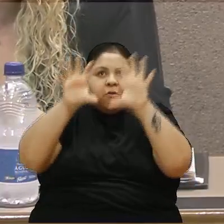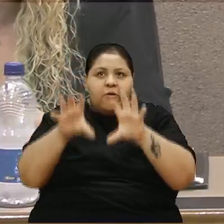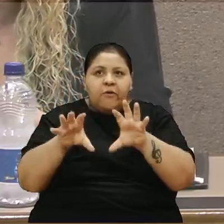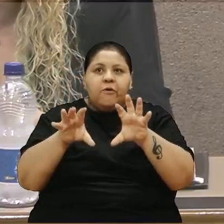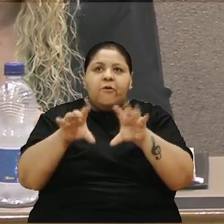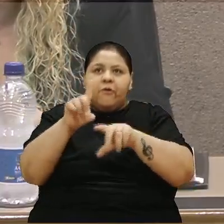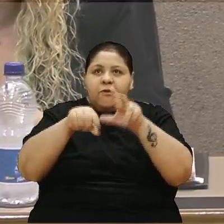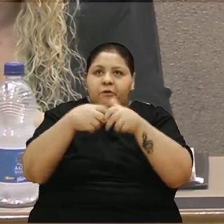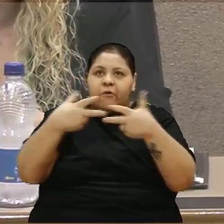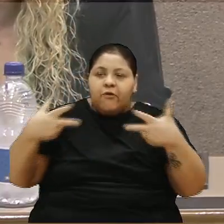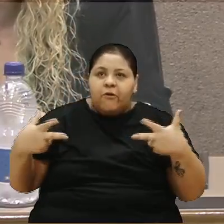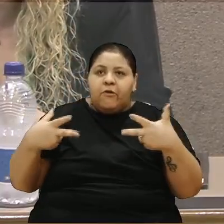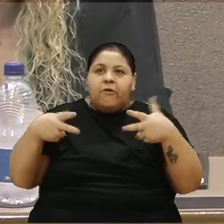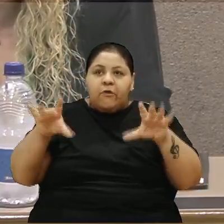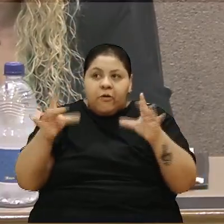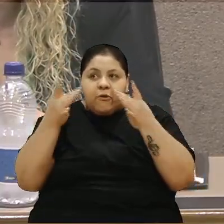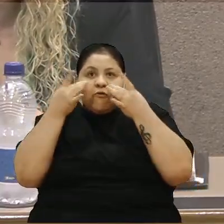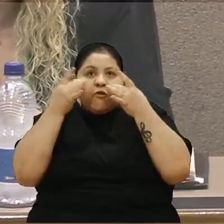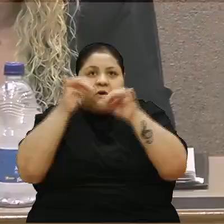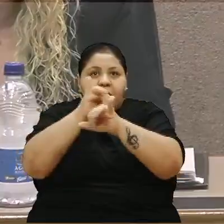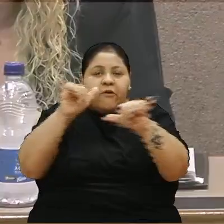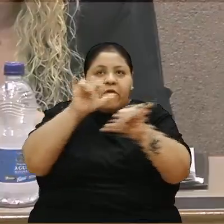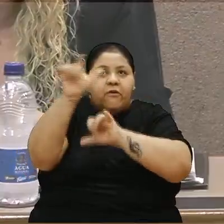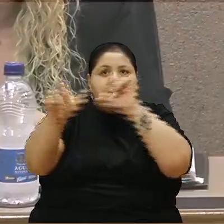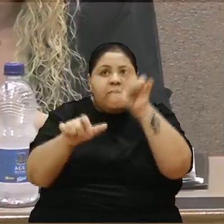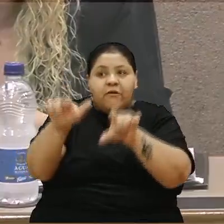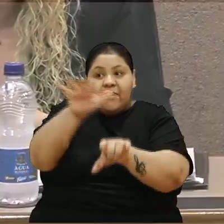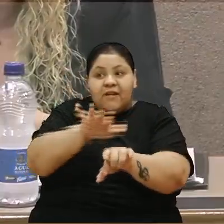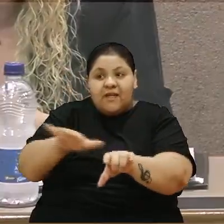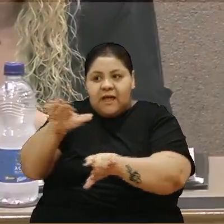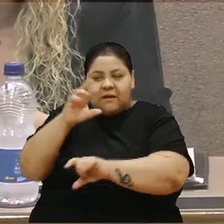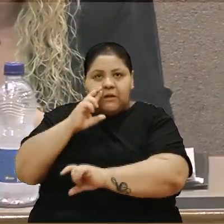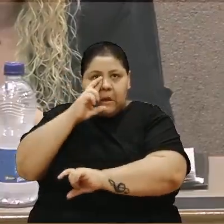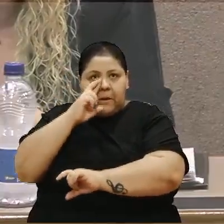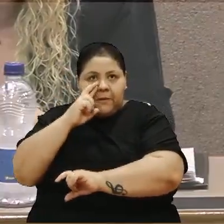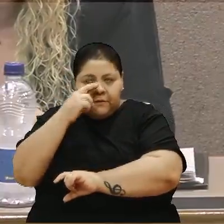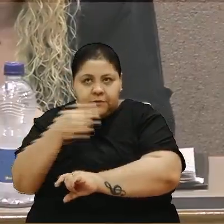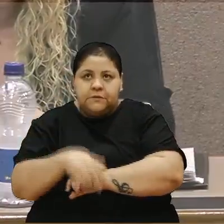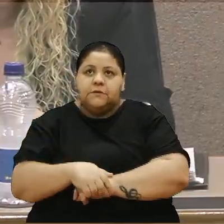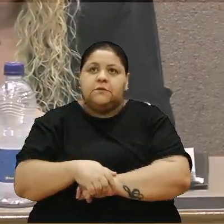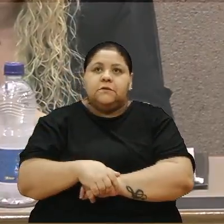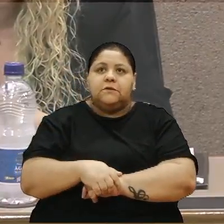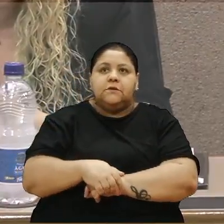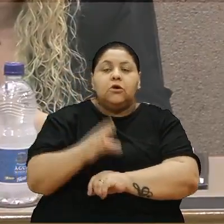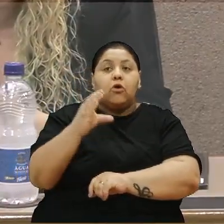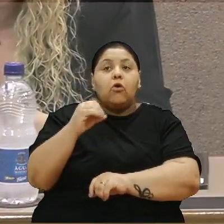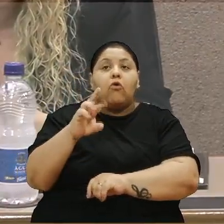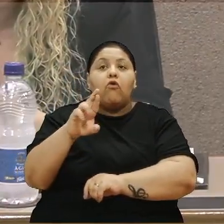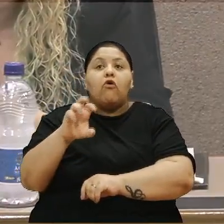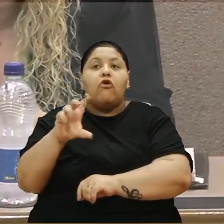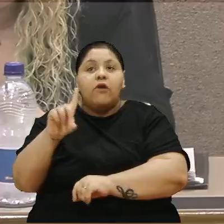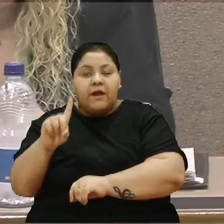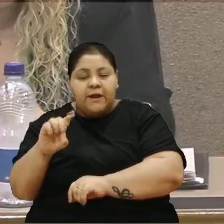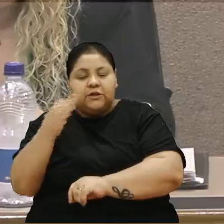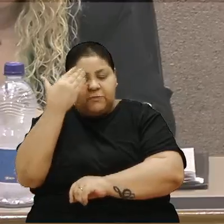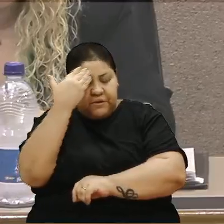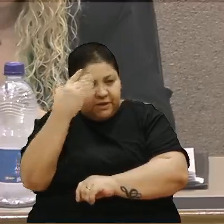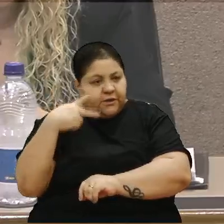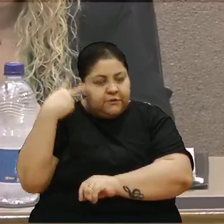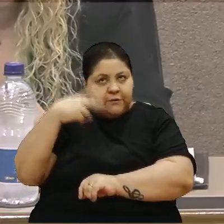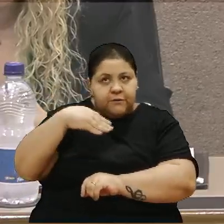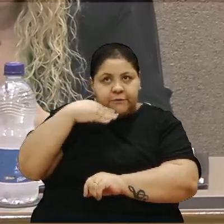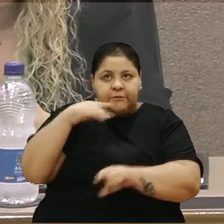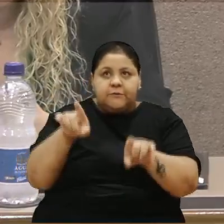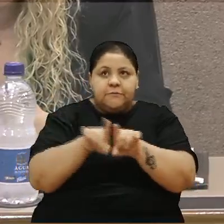esses equipamentos que permitirão, então, alertar e informar as pessoas em áreas de risco. E Cored, isso, obrigado, vereador Bortola. Né, e